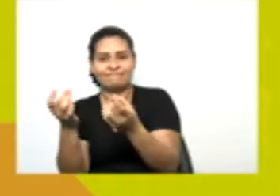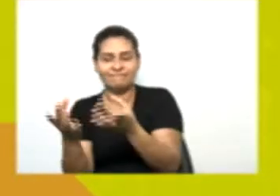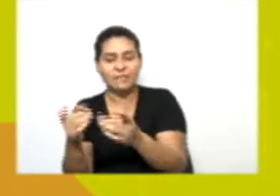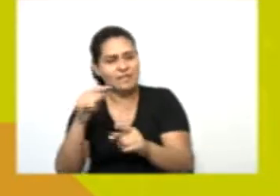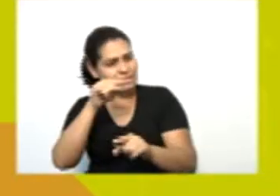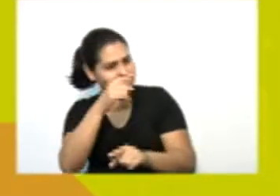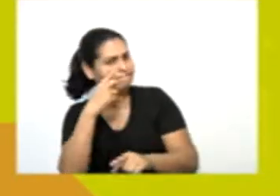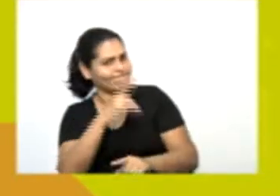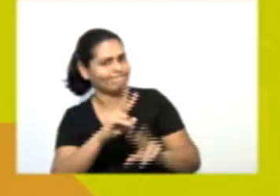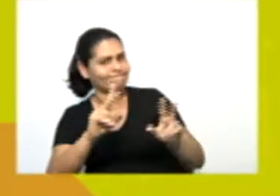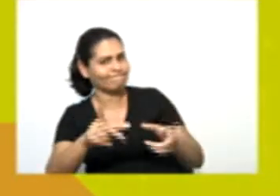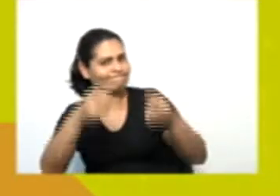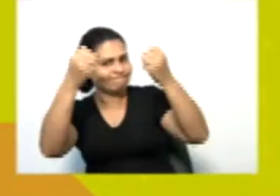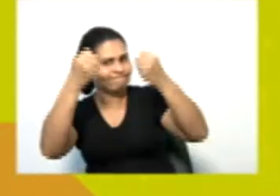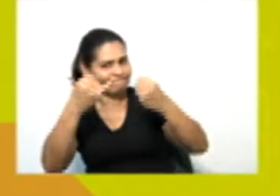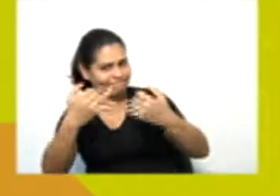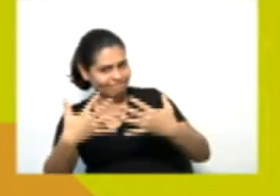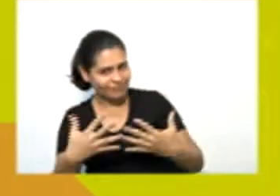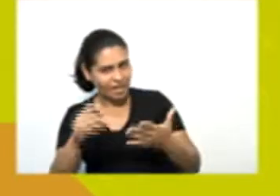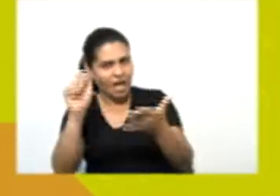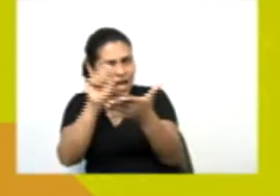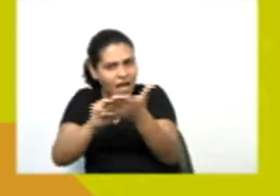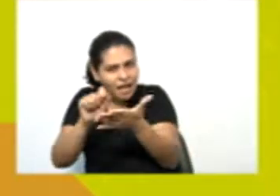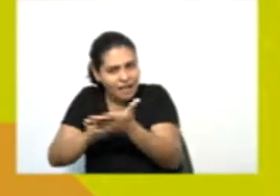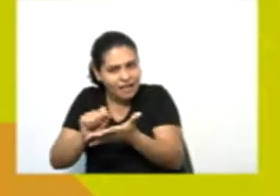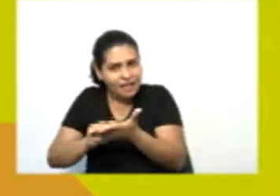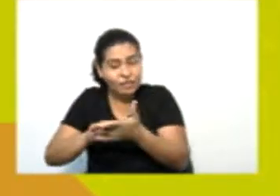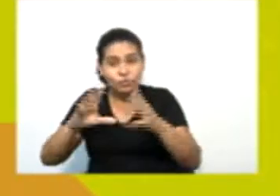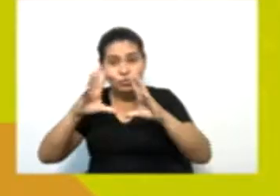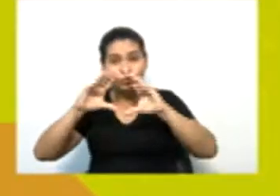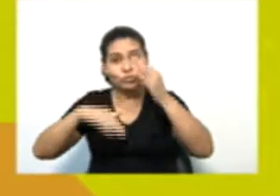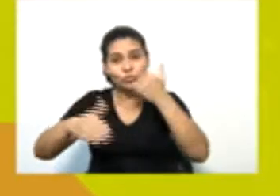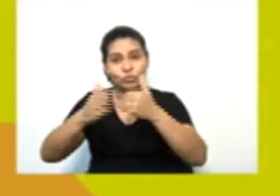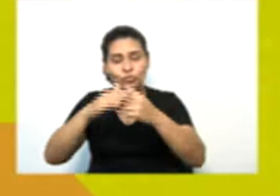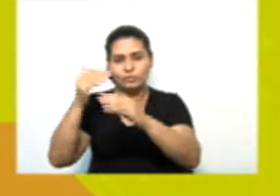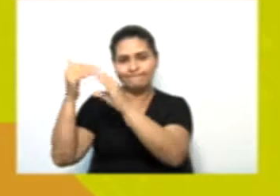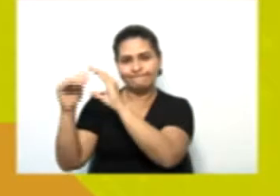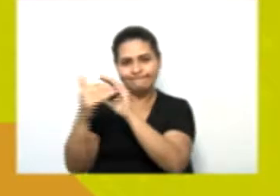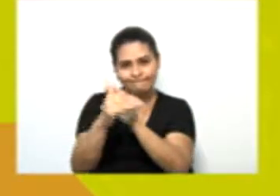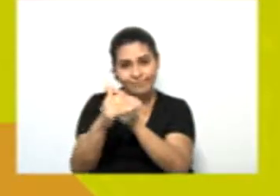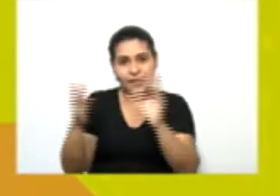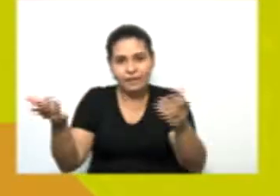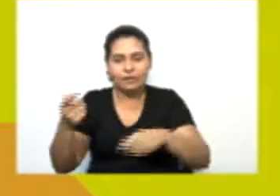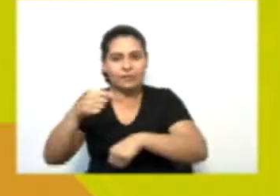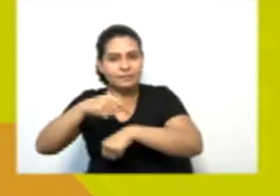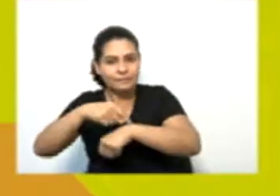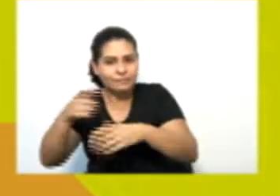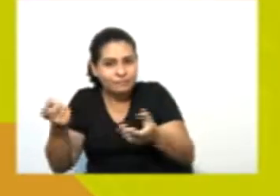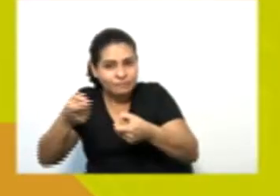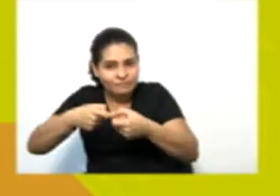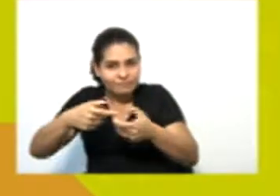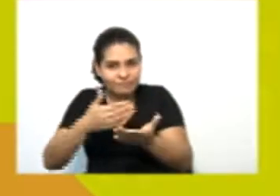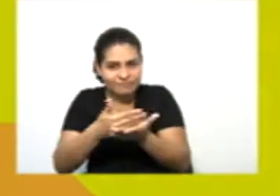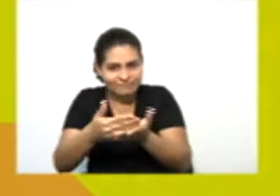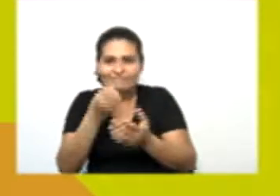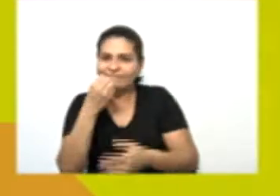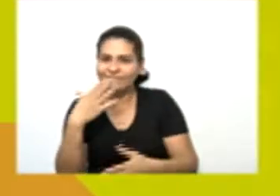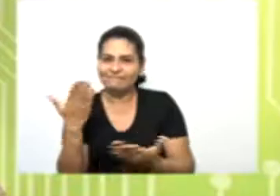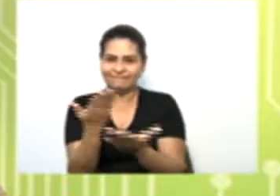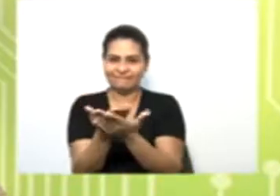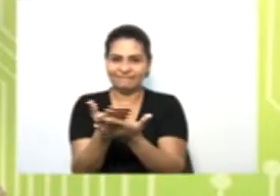na explicação dos professores, anotem as suas dúvidas e enviem pelo chat. Daqui a pouquinho nós voltamos. Boa